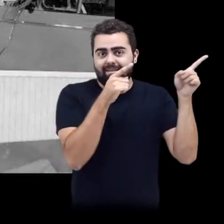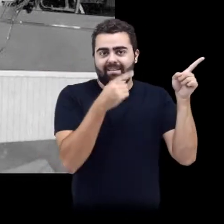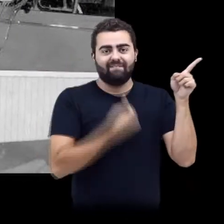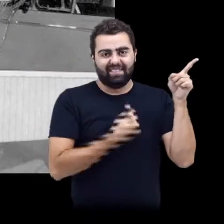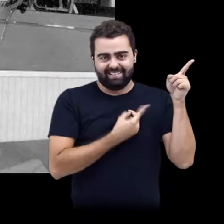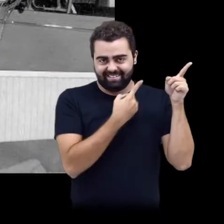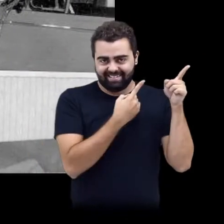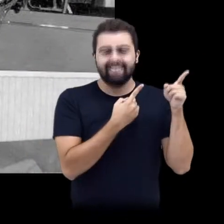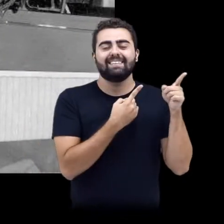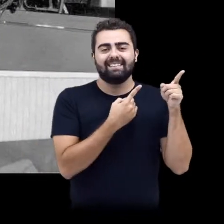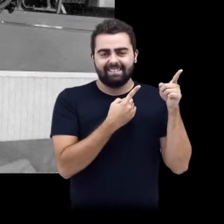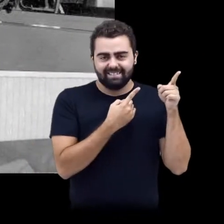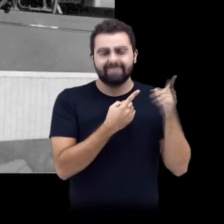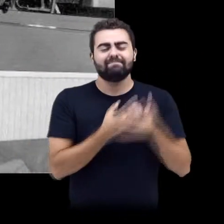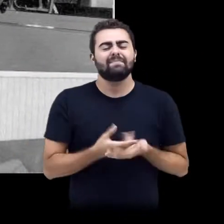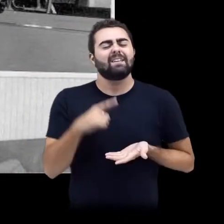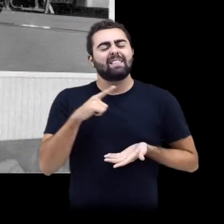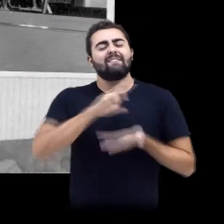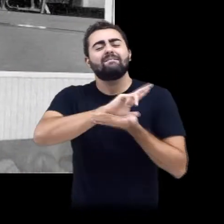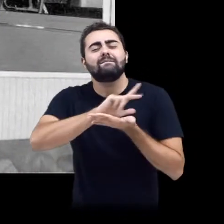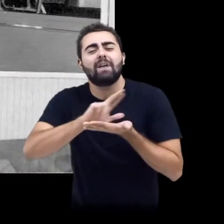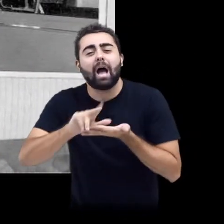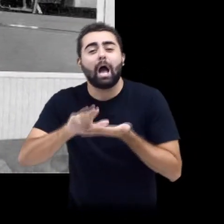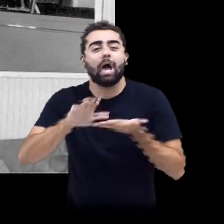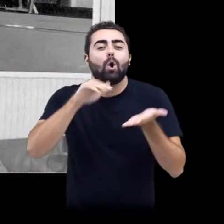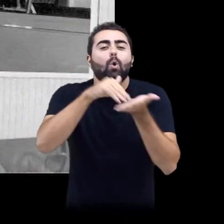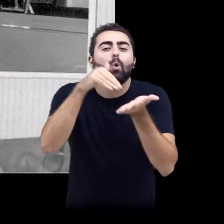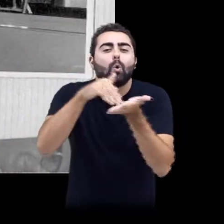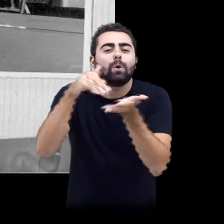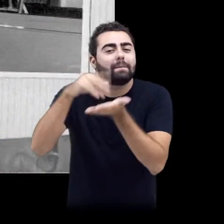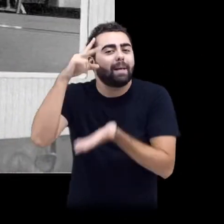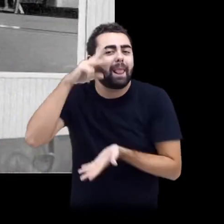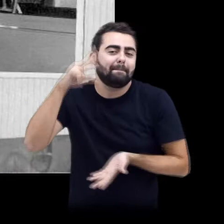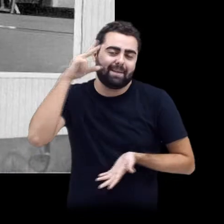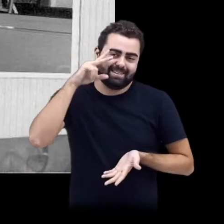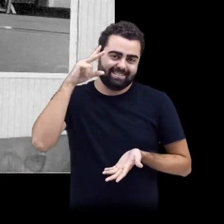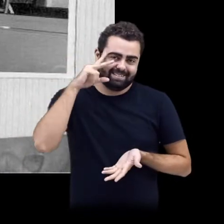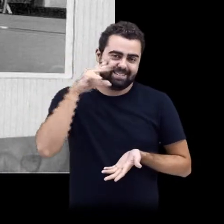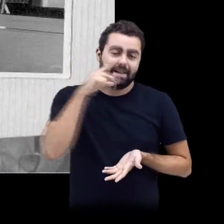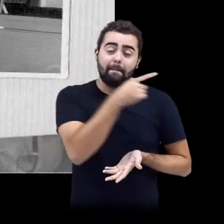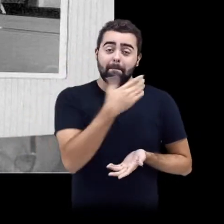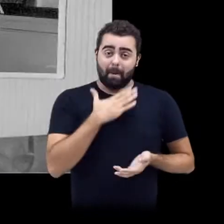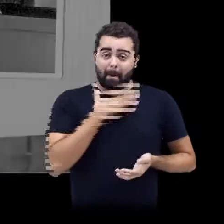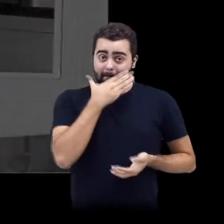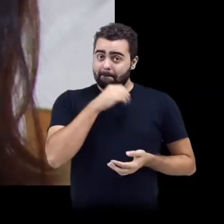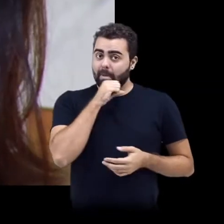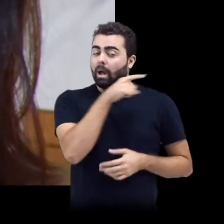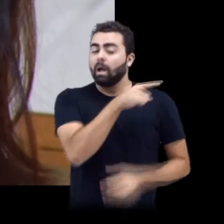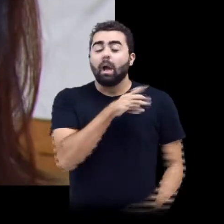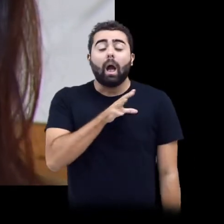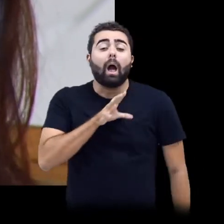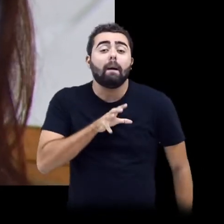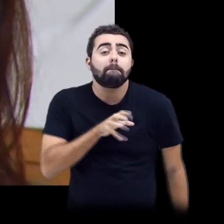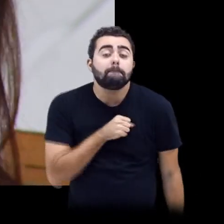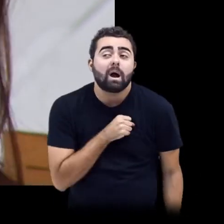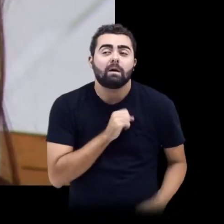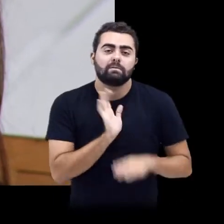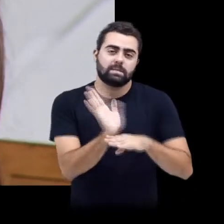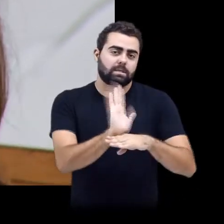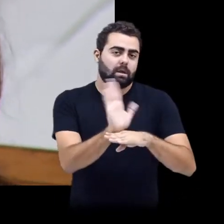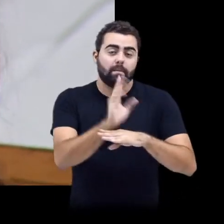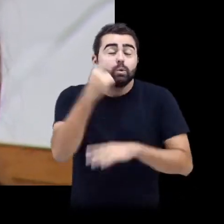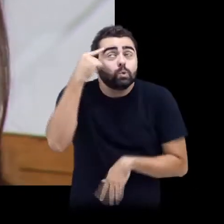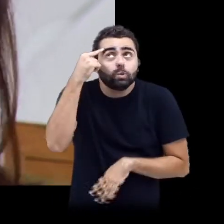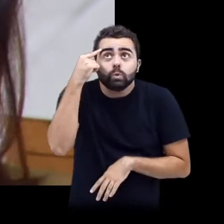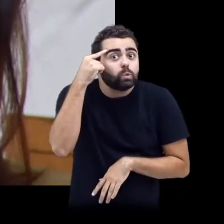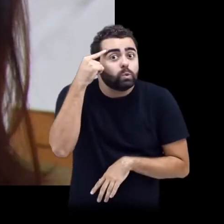várias últimas lembranças. Meu pai me tornou uma pessoa aficionada por cinema, Hoje eu